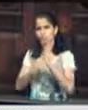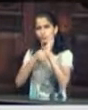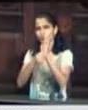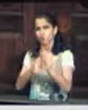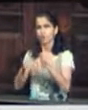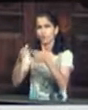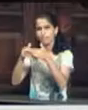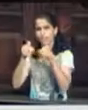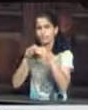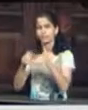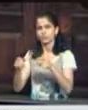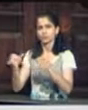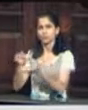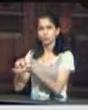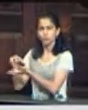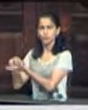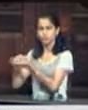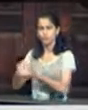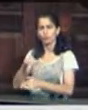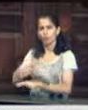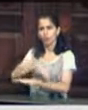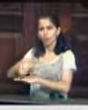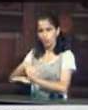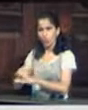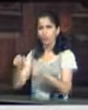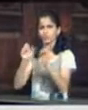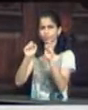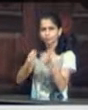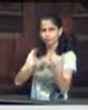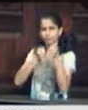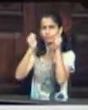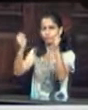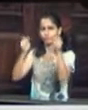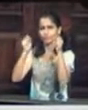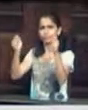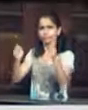vocês mobilizados nas ruas, pressionando o parlamento para a gente votar cada vez melhor aqui.